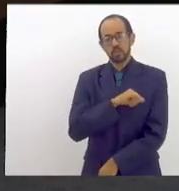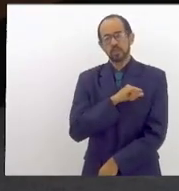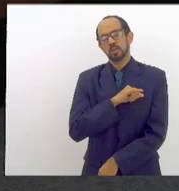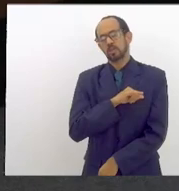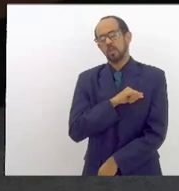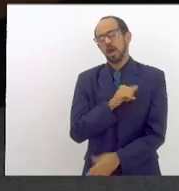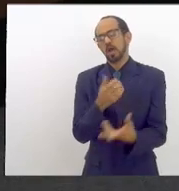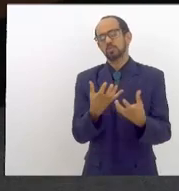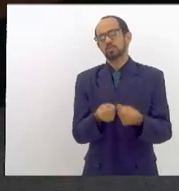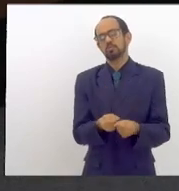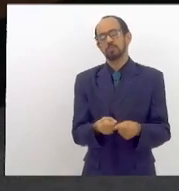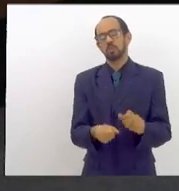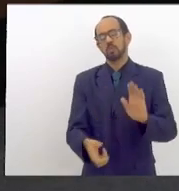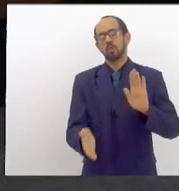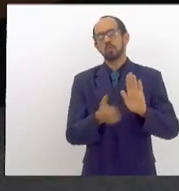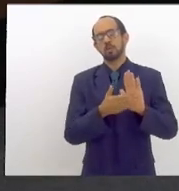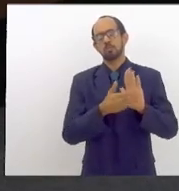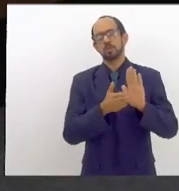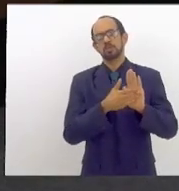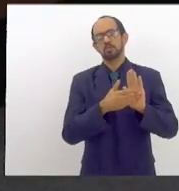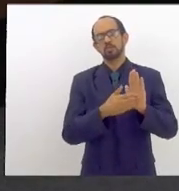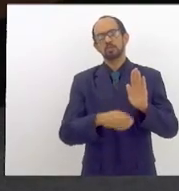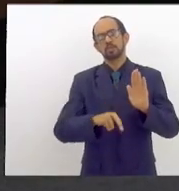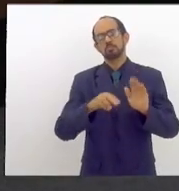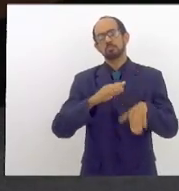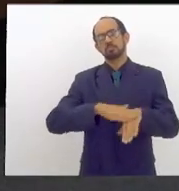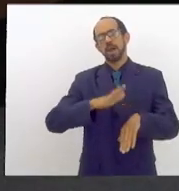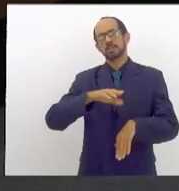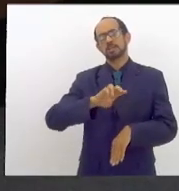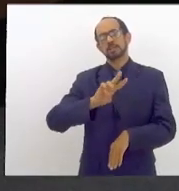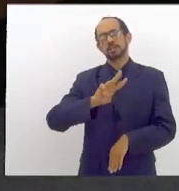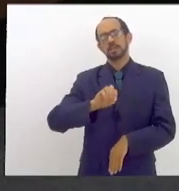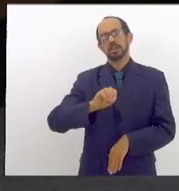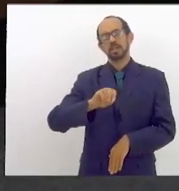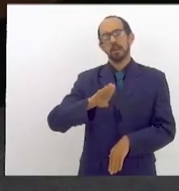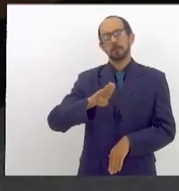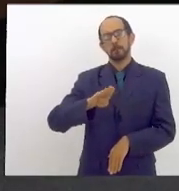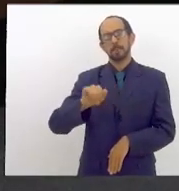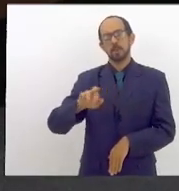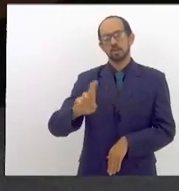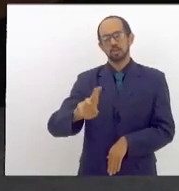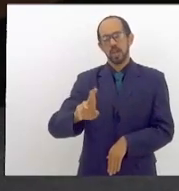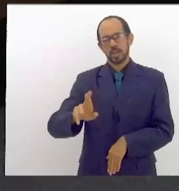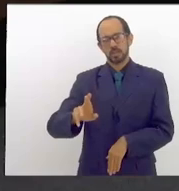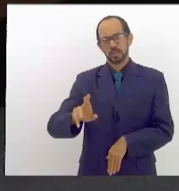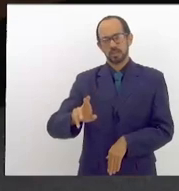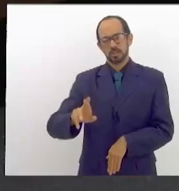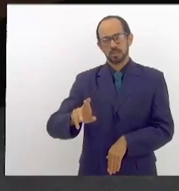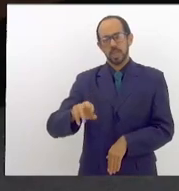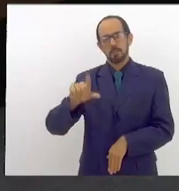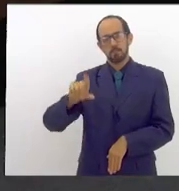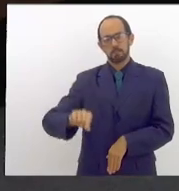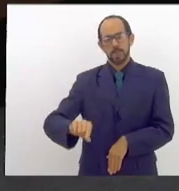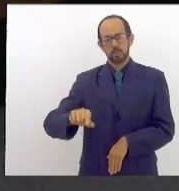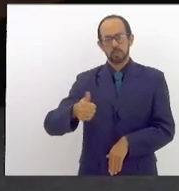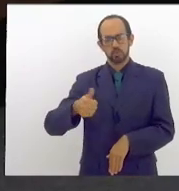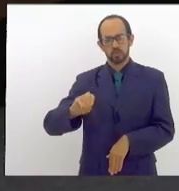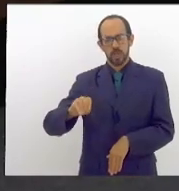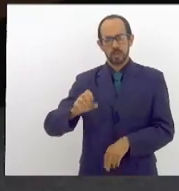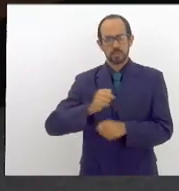que supera a casa de 30 milhões de reais no intervalo de tempo de inferior a 10 anos